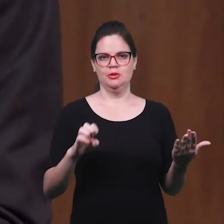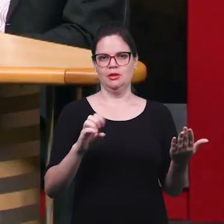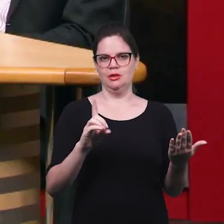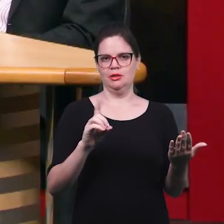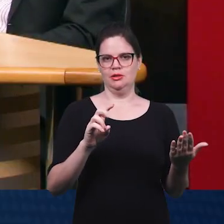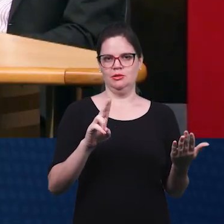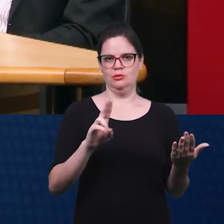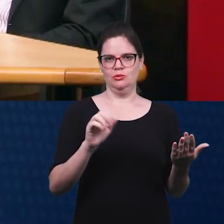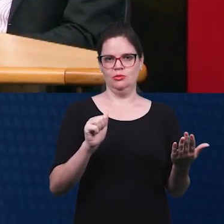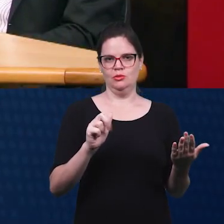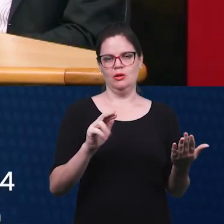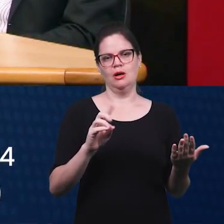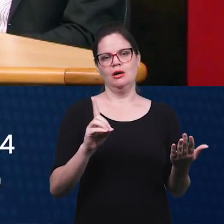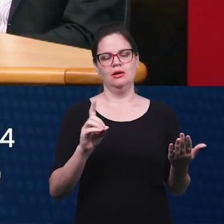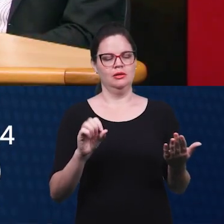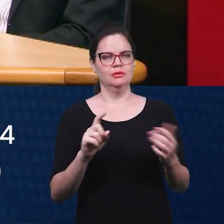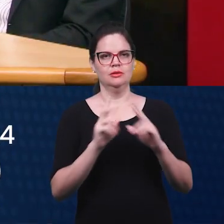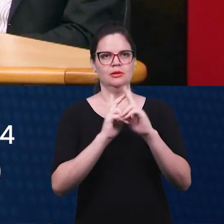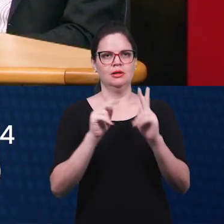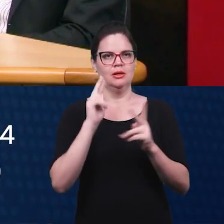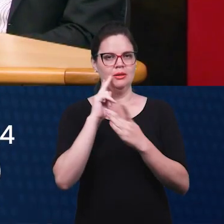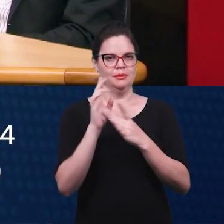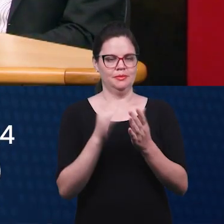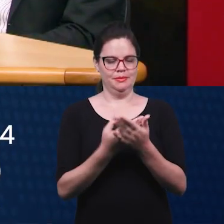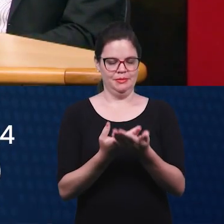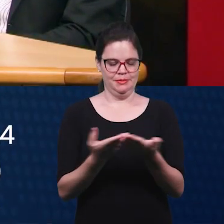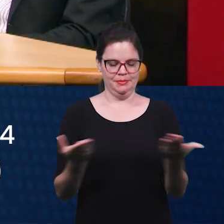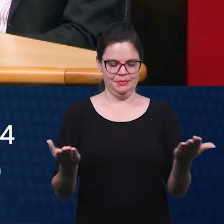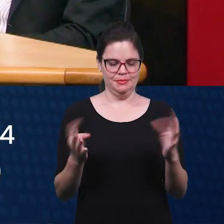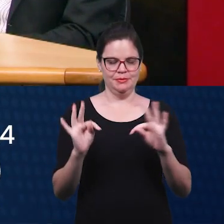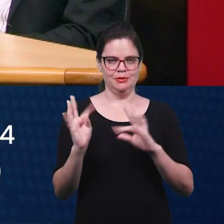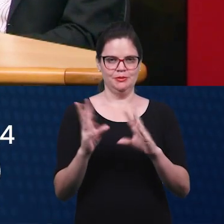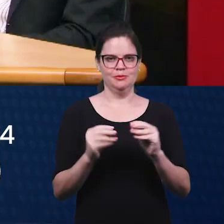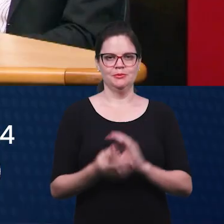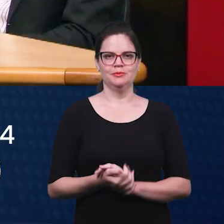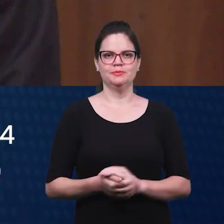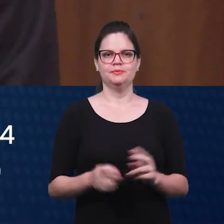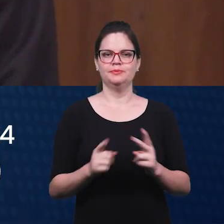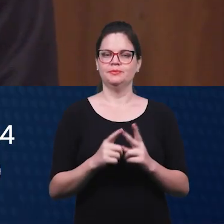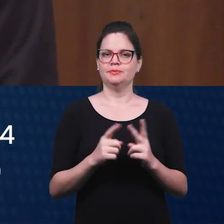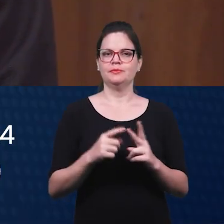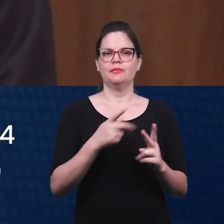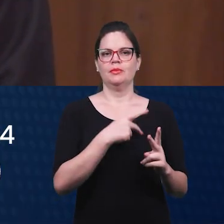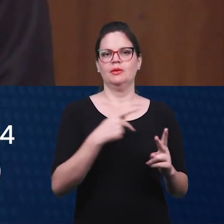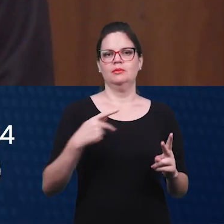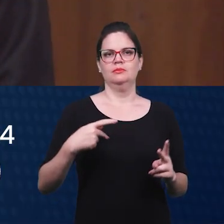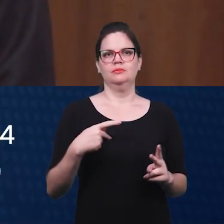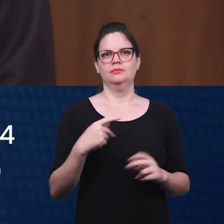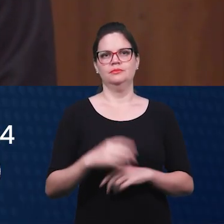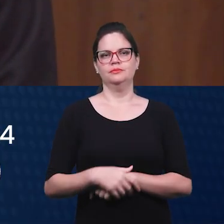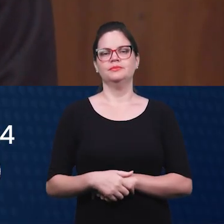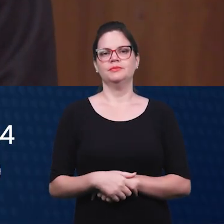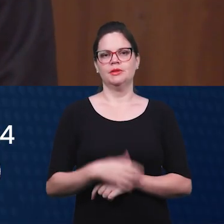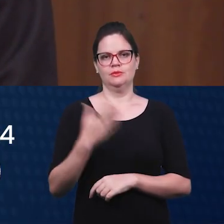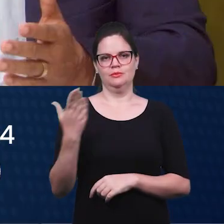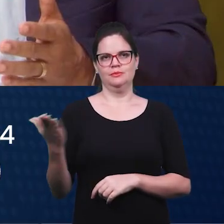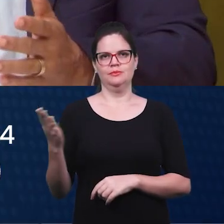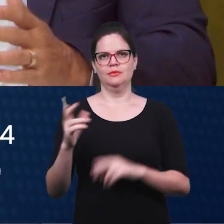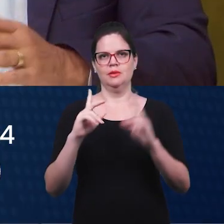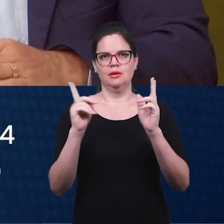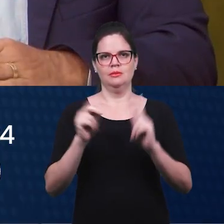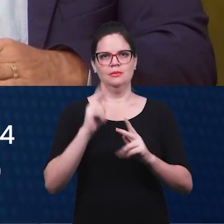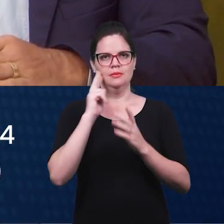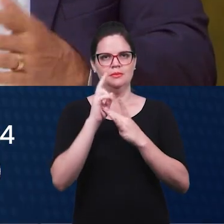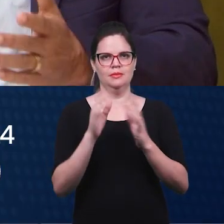do Senhor. Paz do Senhor, pastor Marcelo e a todos aqueles que participam deste programa. E também conosco o pastor Gedaí, a paz do Senhor. A paz do Senhor,